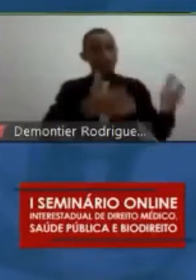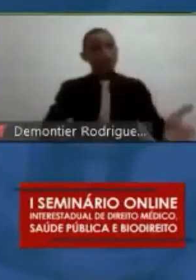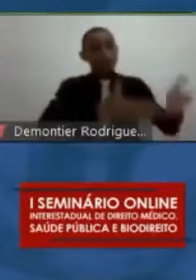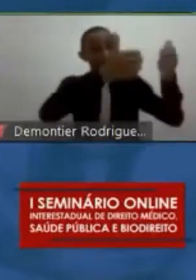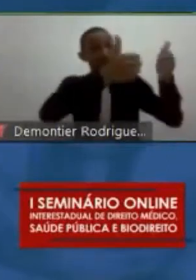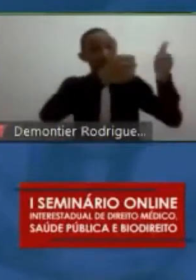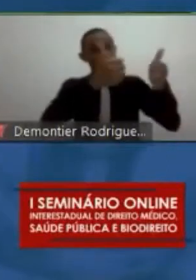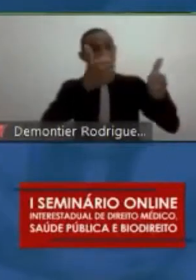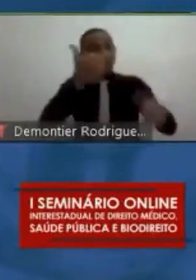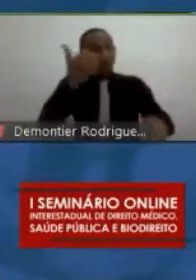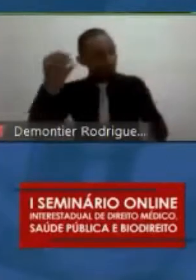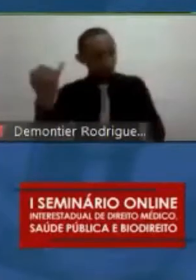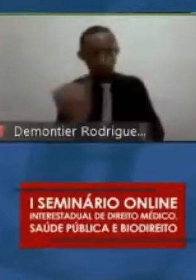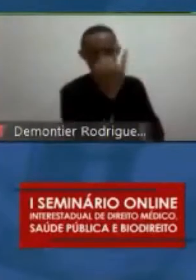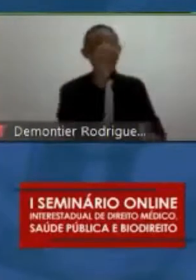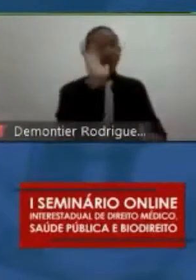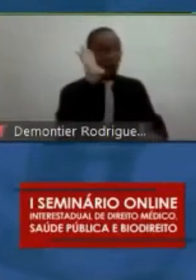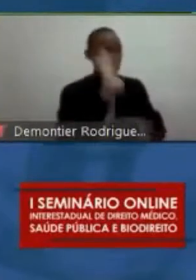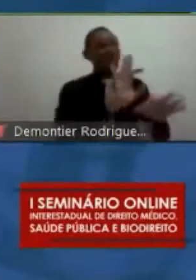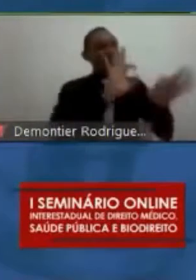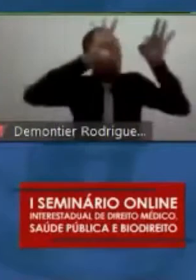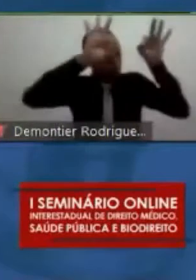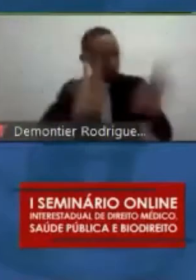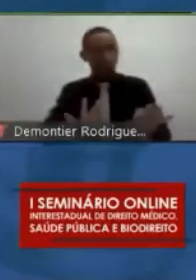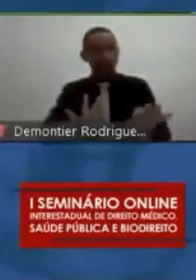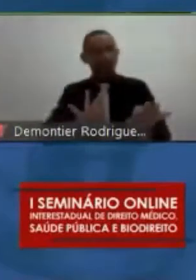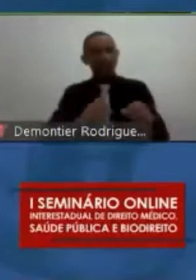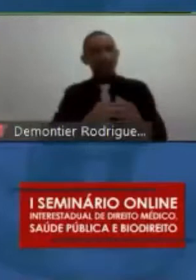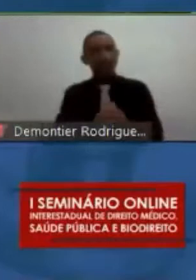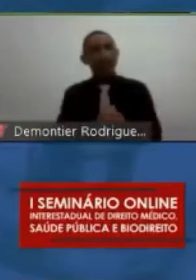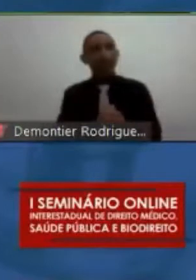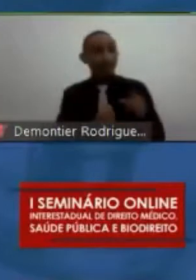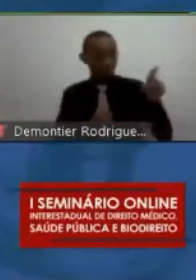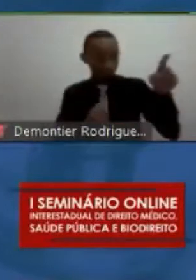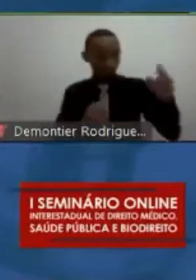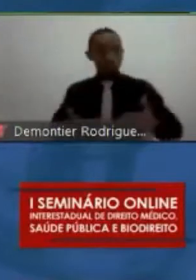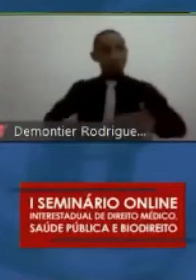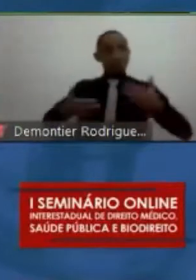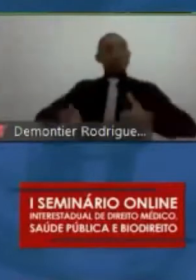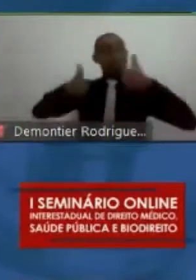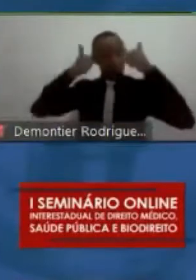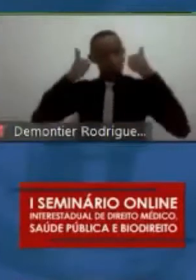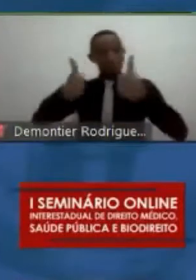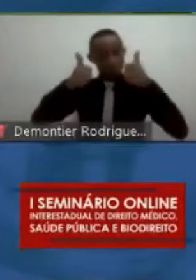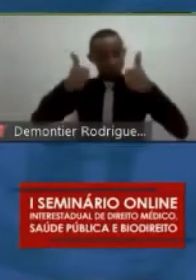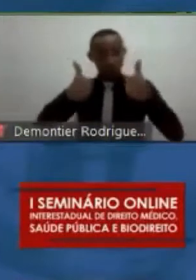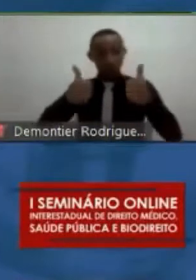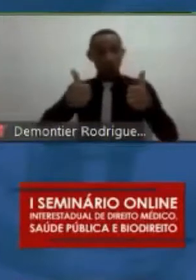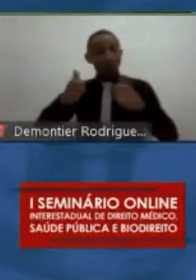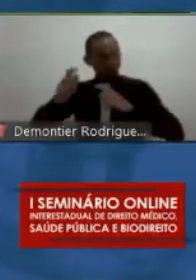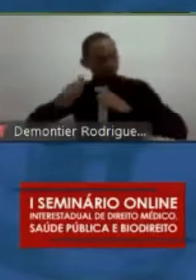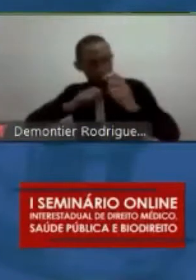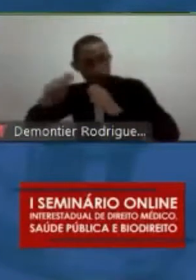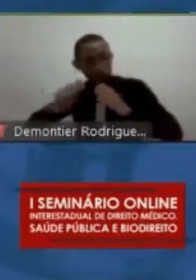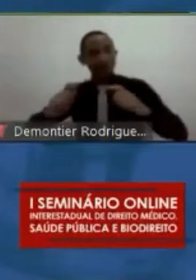melhor qualidade. Ela também é eficaz, efetiva. E ela traz benefícios na questão do custo. Esse